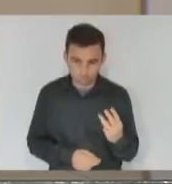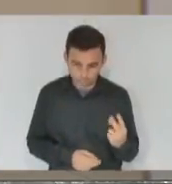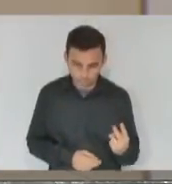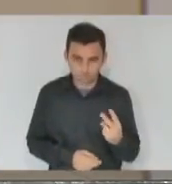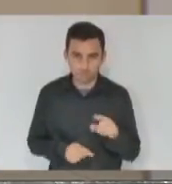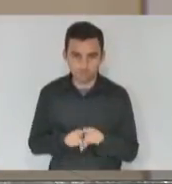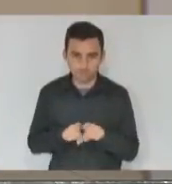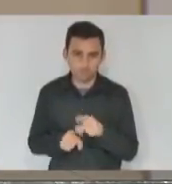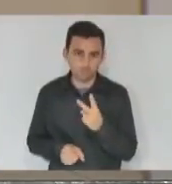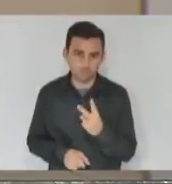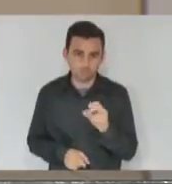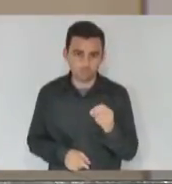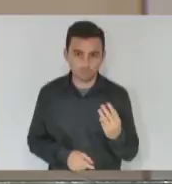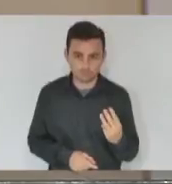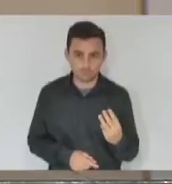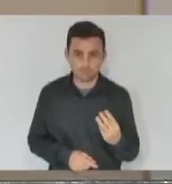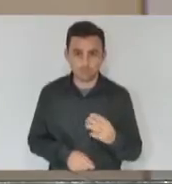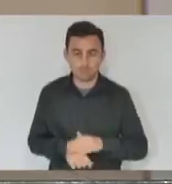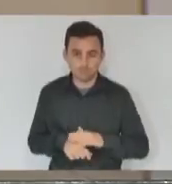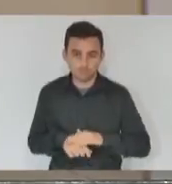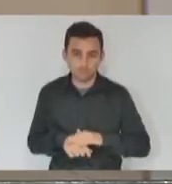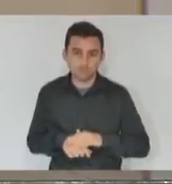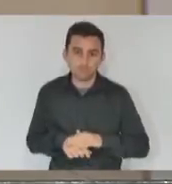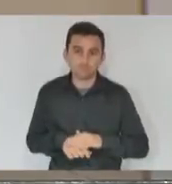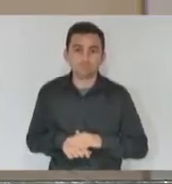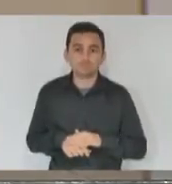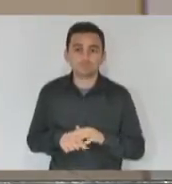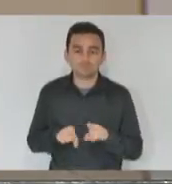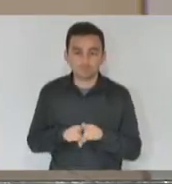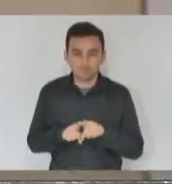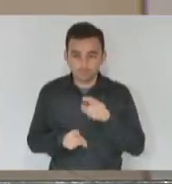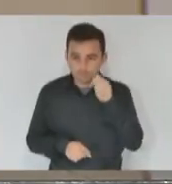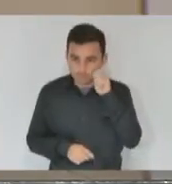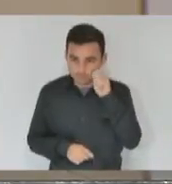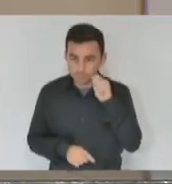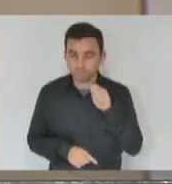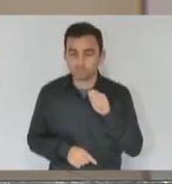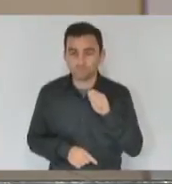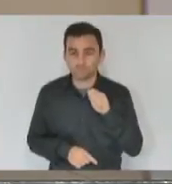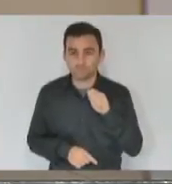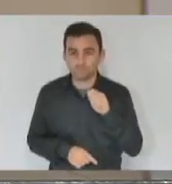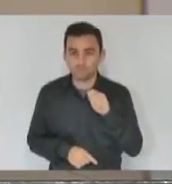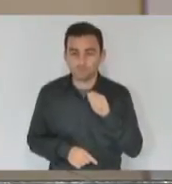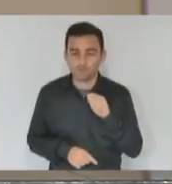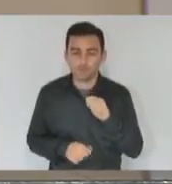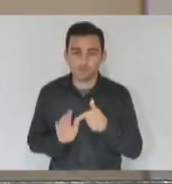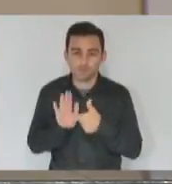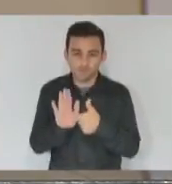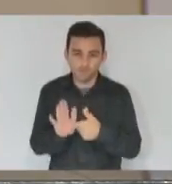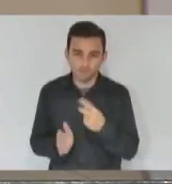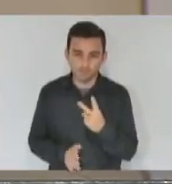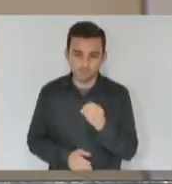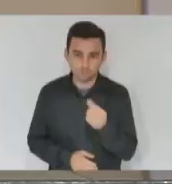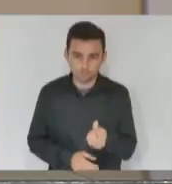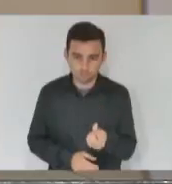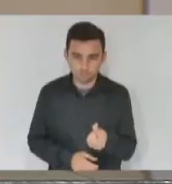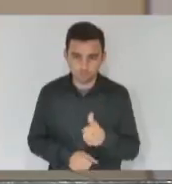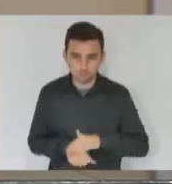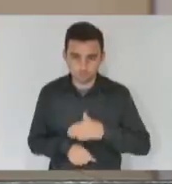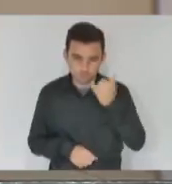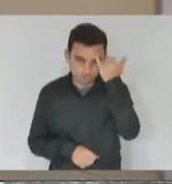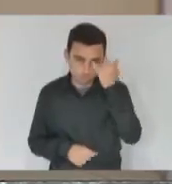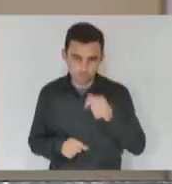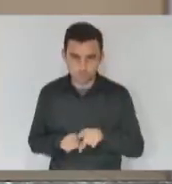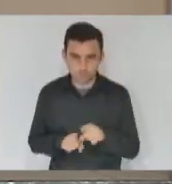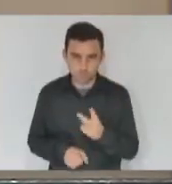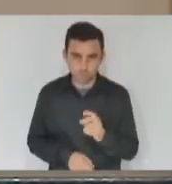autor. Indicação 204, deputada Ana Campagnolo, autora. Indicação 206, deputado Gessé Lopes. Indicação